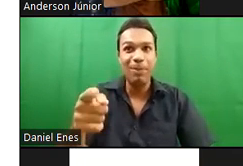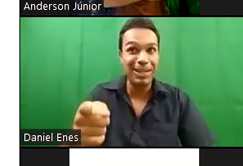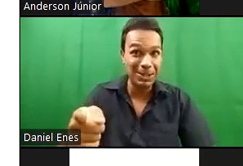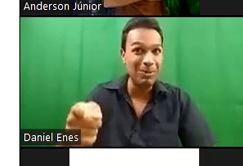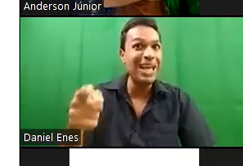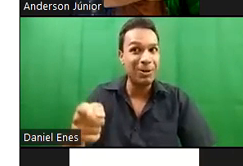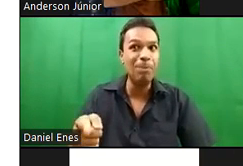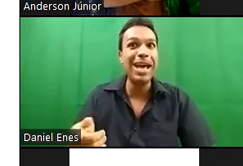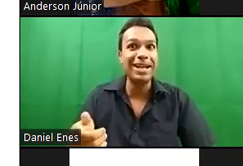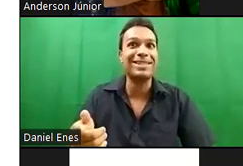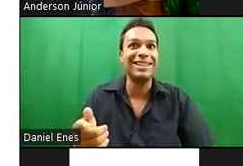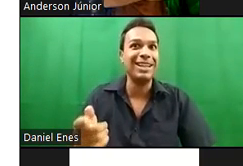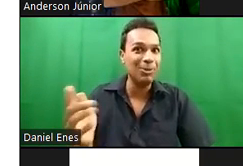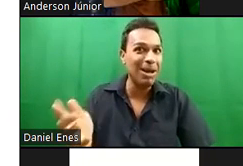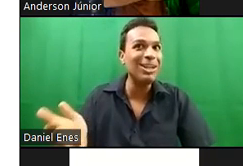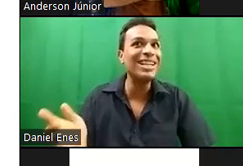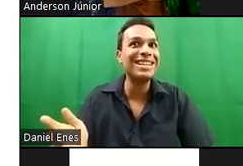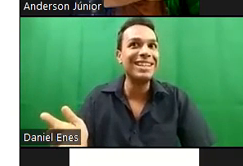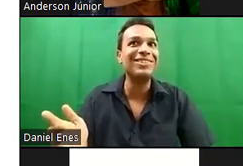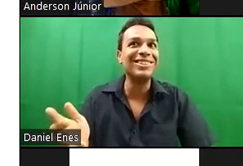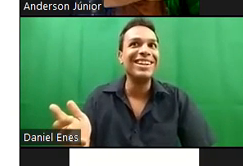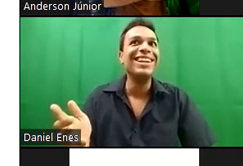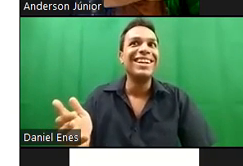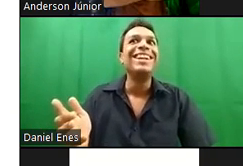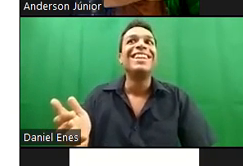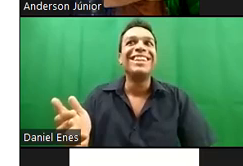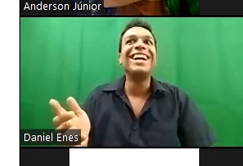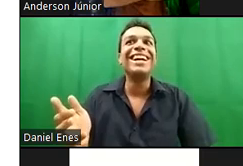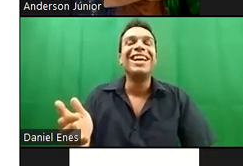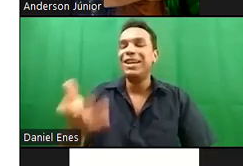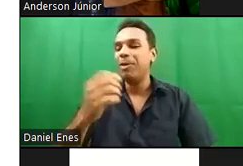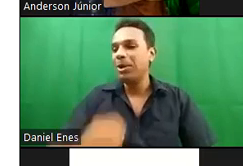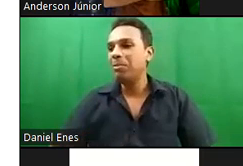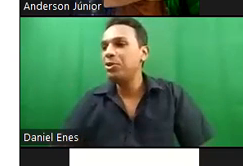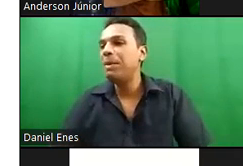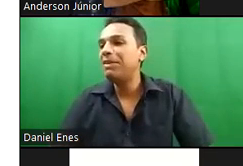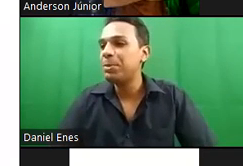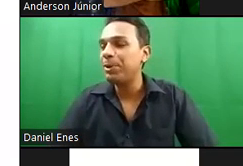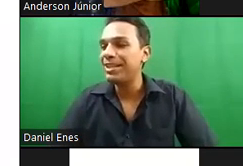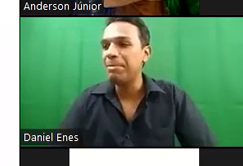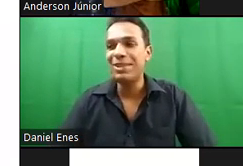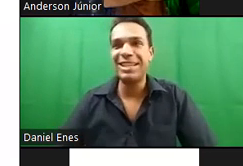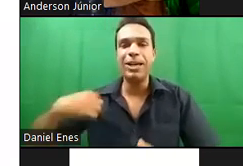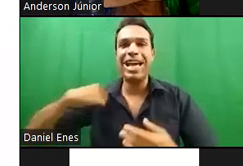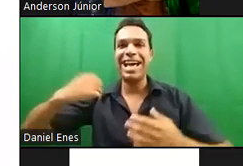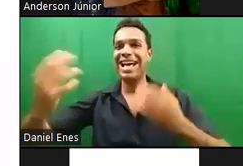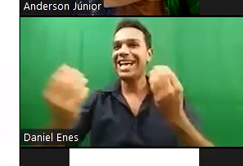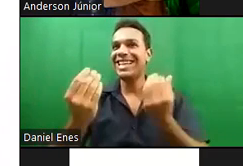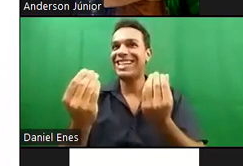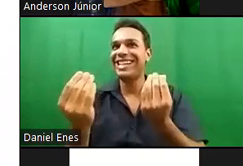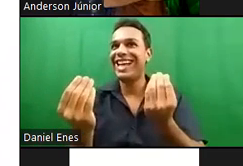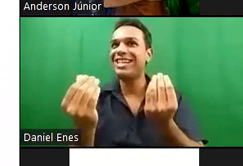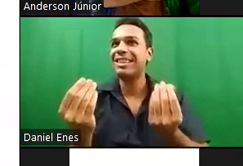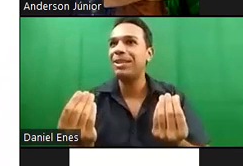uma língua e ela é complexa, ela não é moleza, não. Né? Igual eu lembro de uma vez, por exemplo, você,